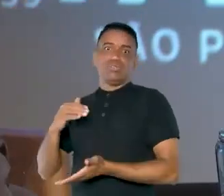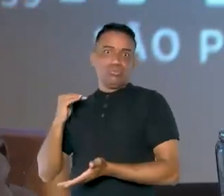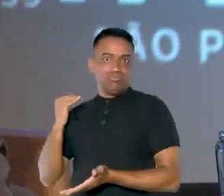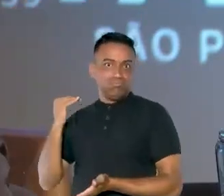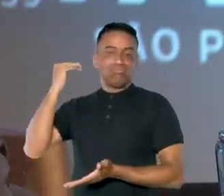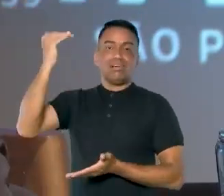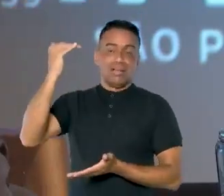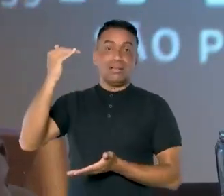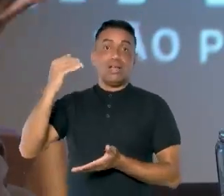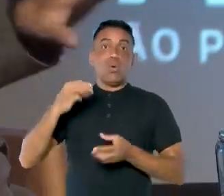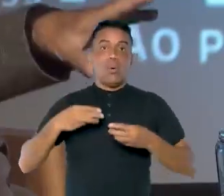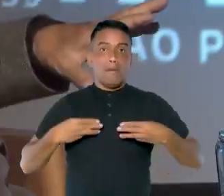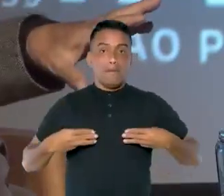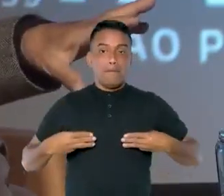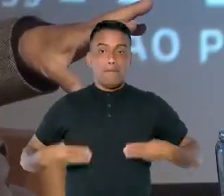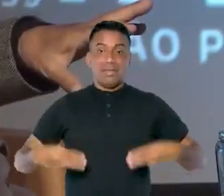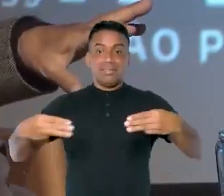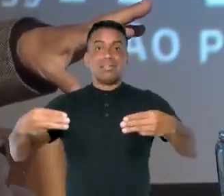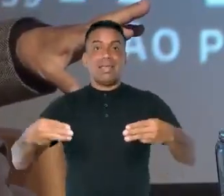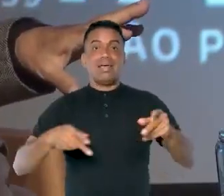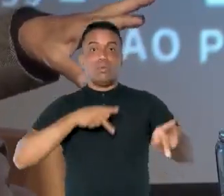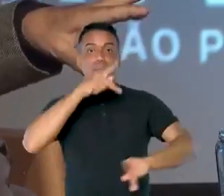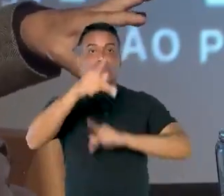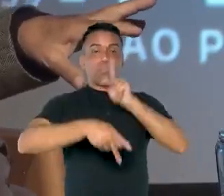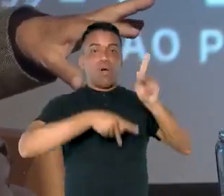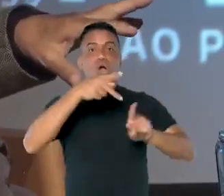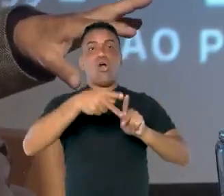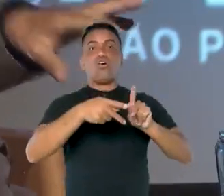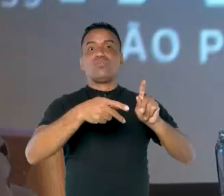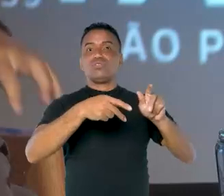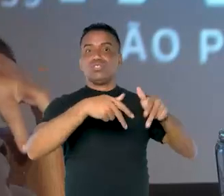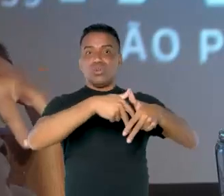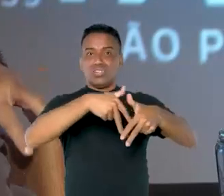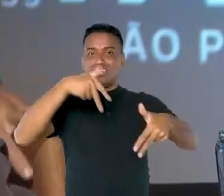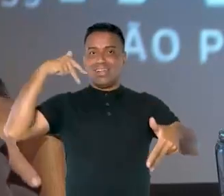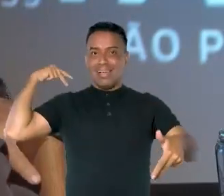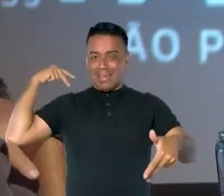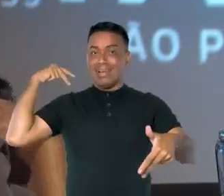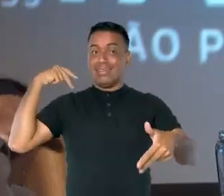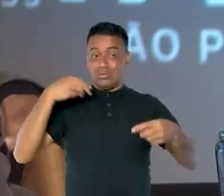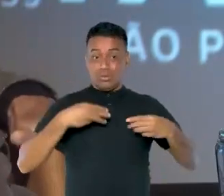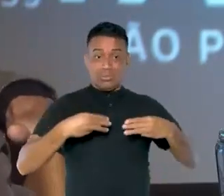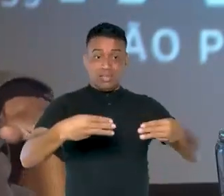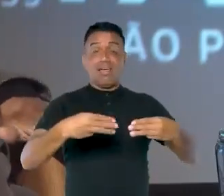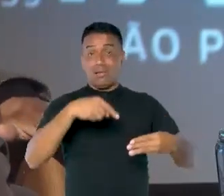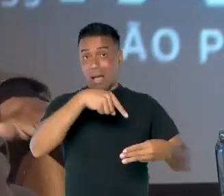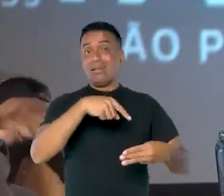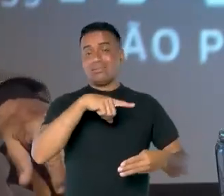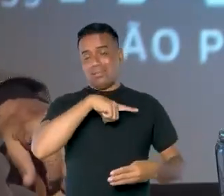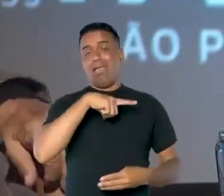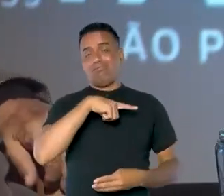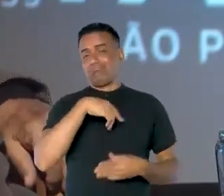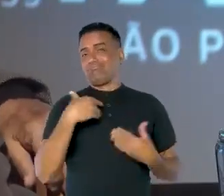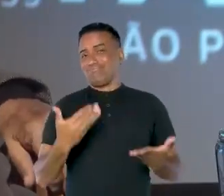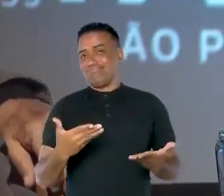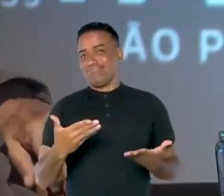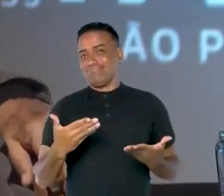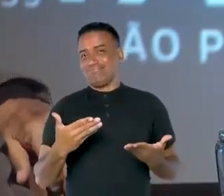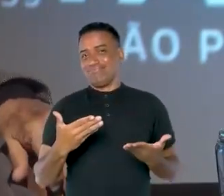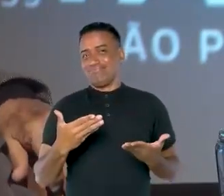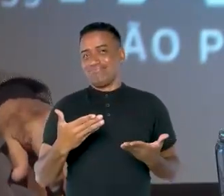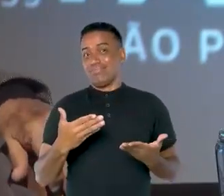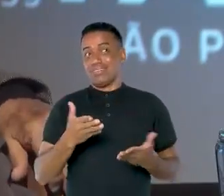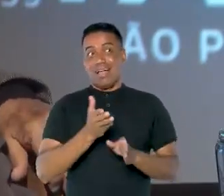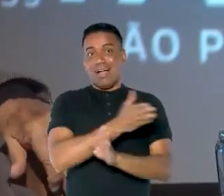Originários. Não faz muita coisa, para dizer a verdade, mas está lá. É uma coisa que está aí, entende?